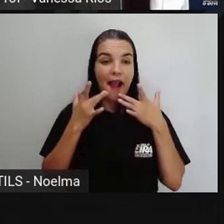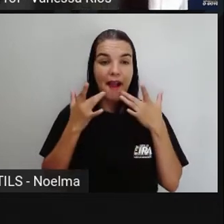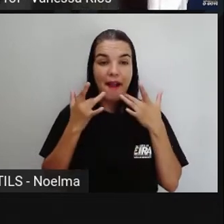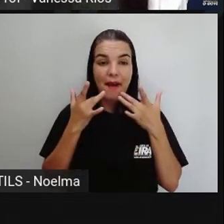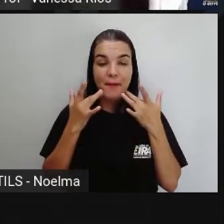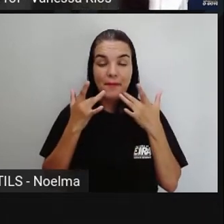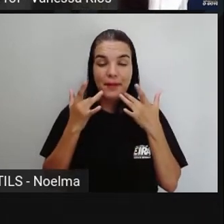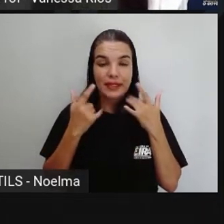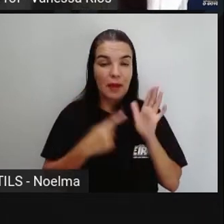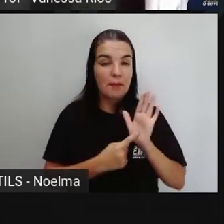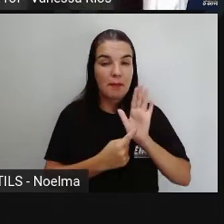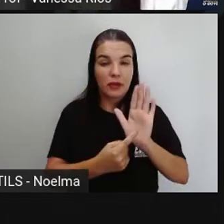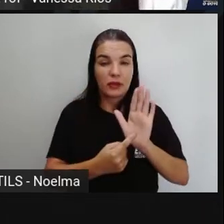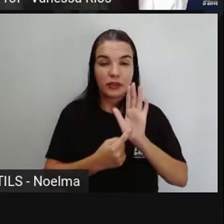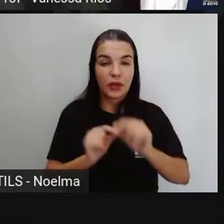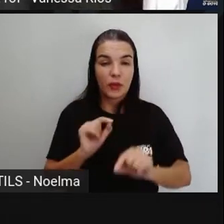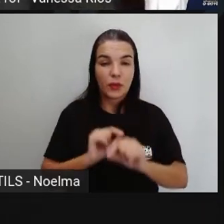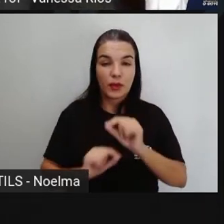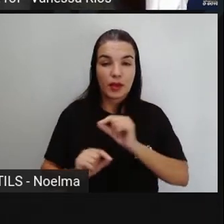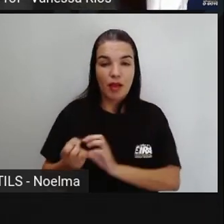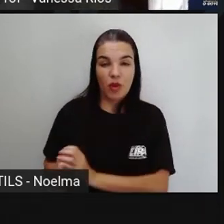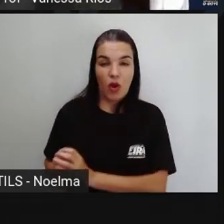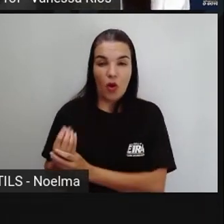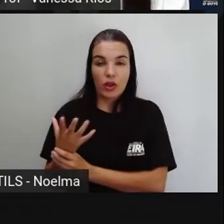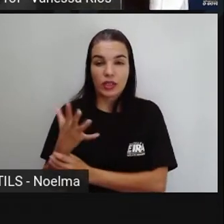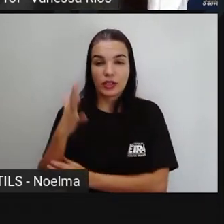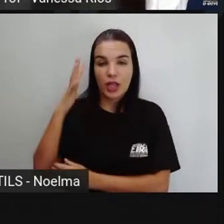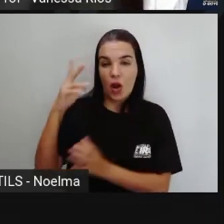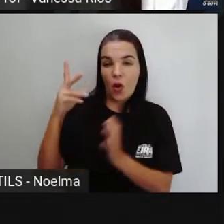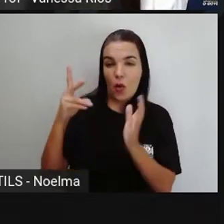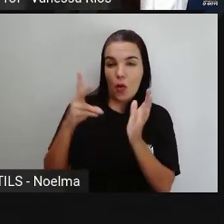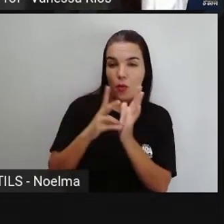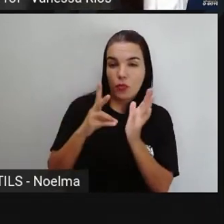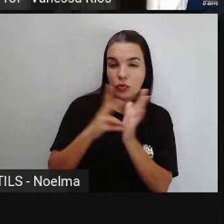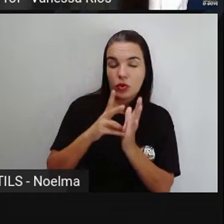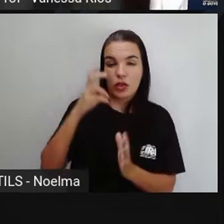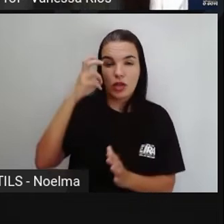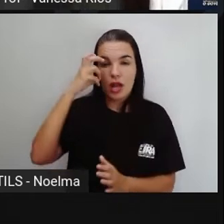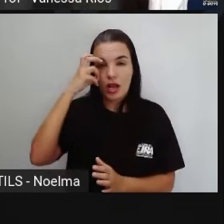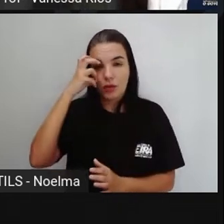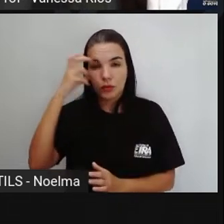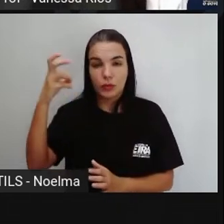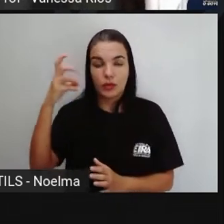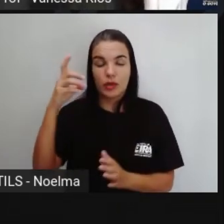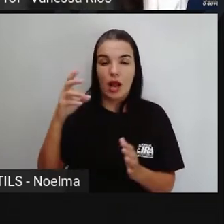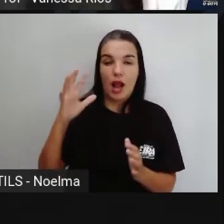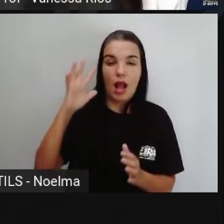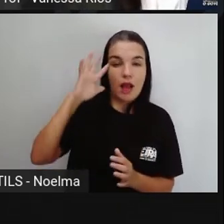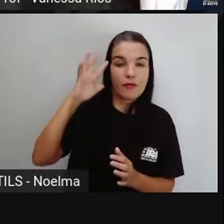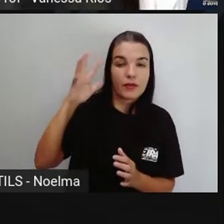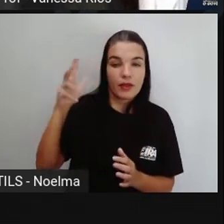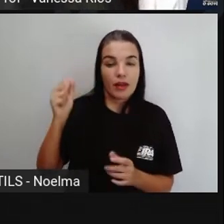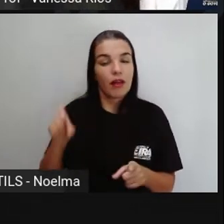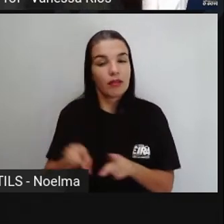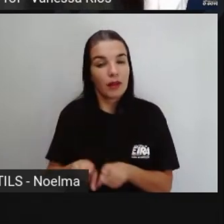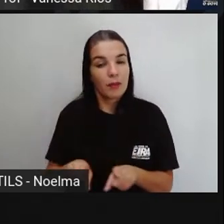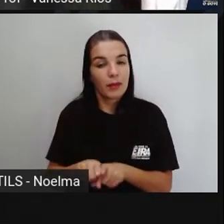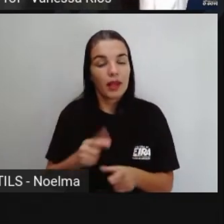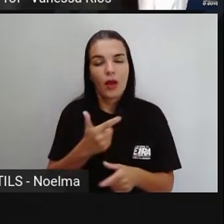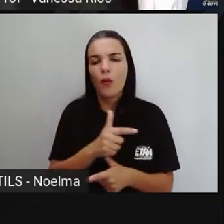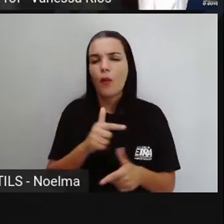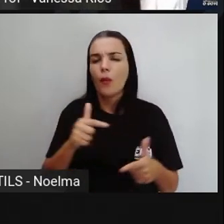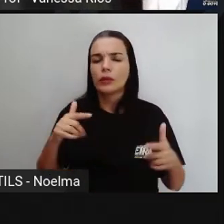apresentações, mostrando a originalidade das culturas aí indígena, africana, e outras manifestações de dança que